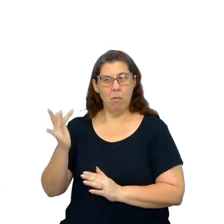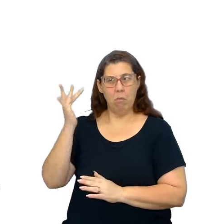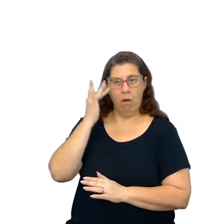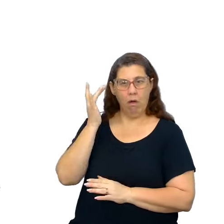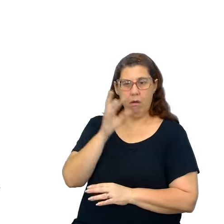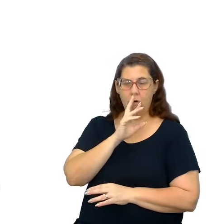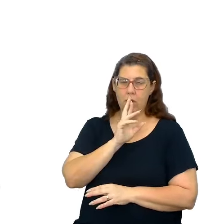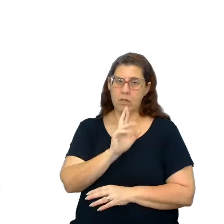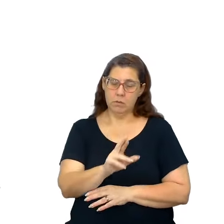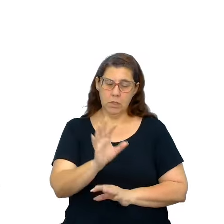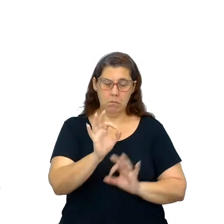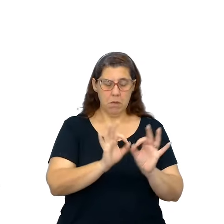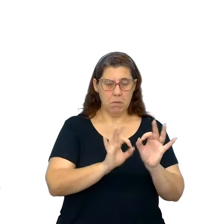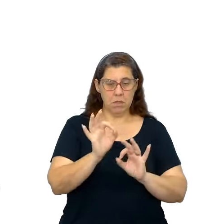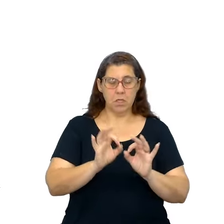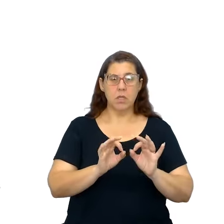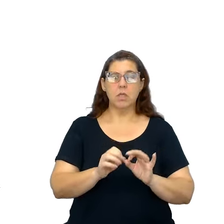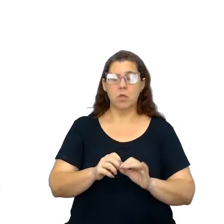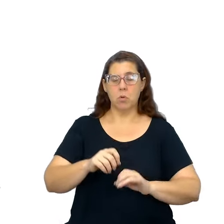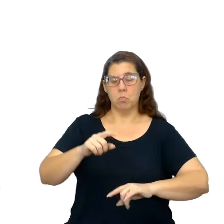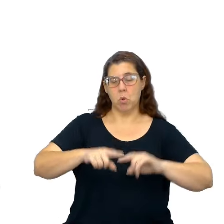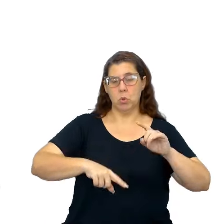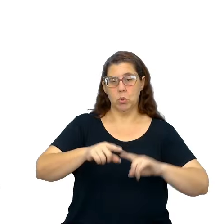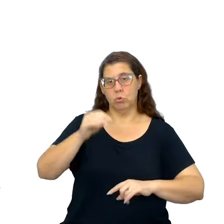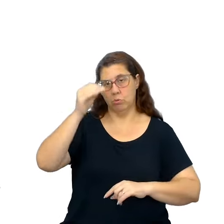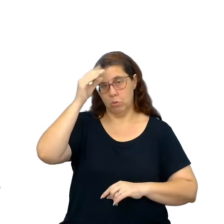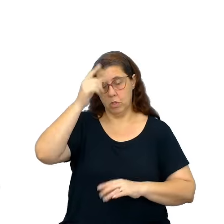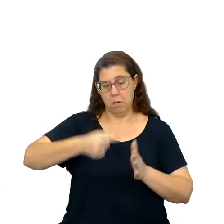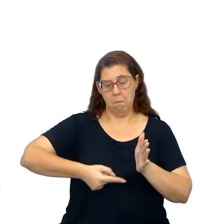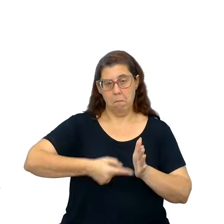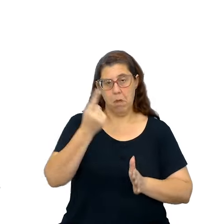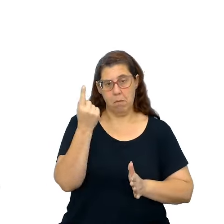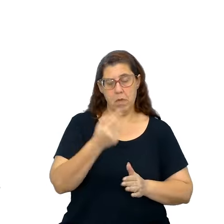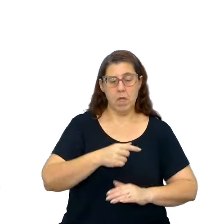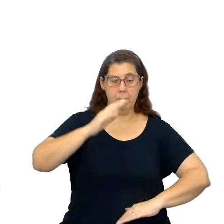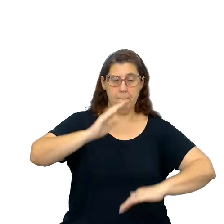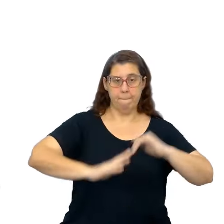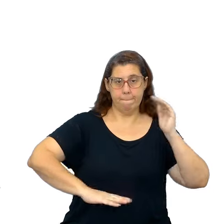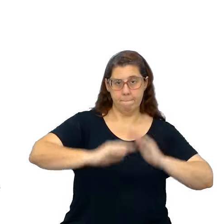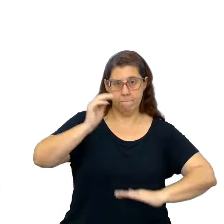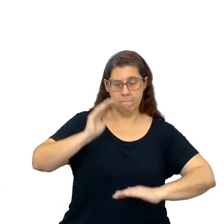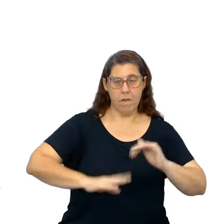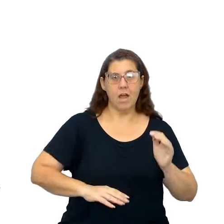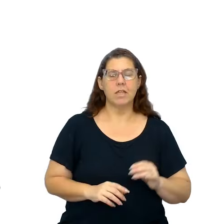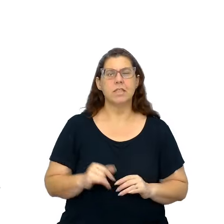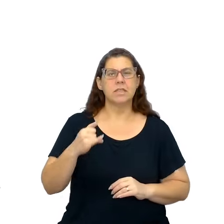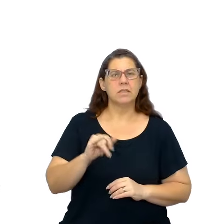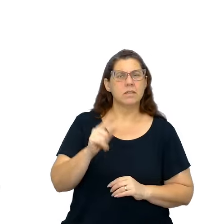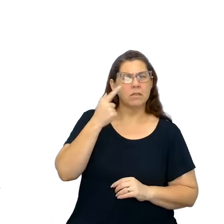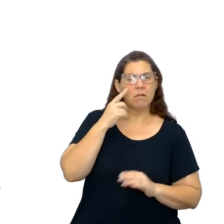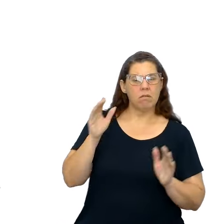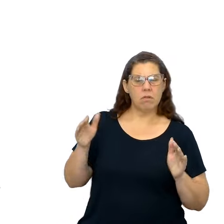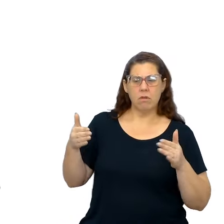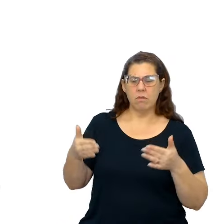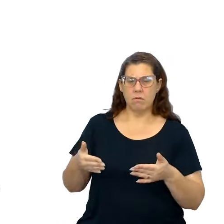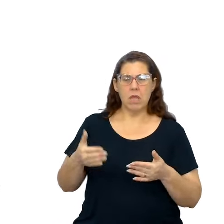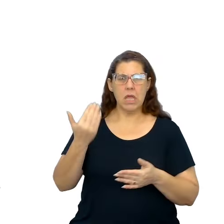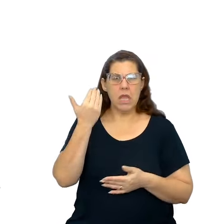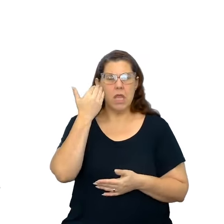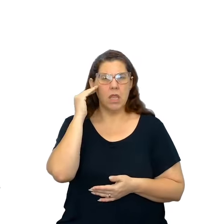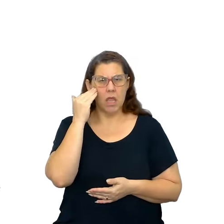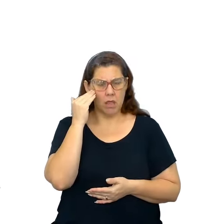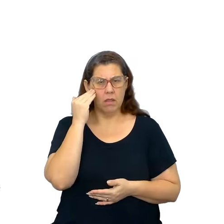resolver, elaborar, e objeto de conhecimento, que é a função do primeiro grau. E a habilidade essencial, ela vai um pouquinho, né, ela coloca ali, interpretando,